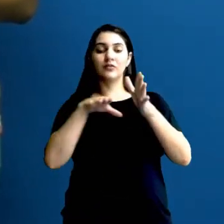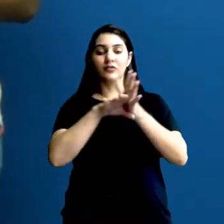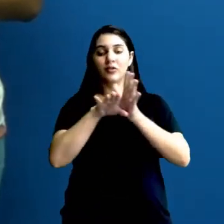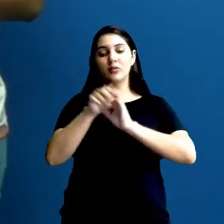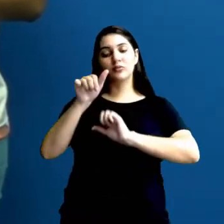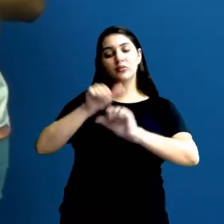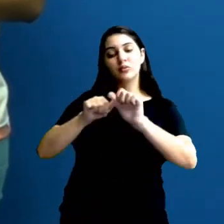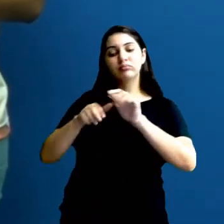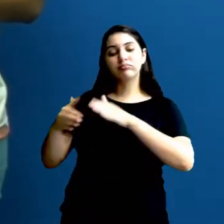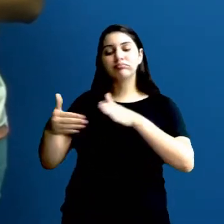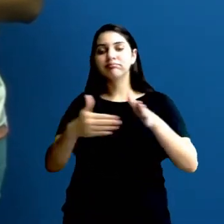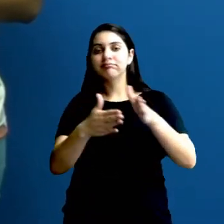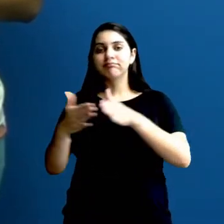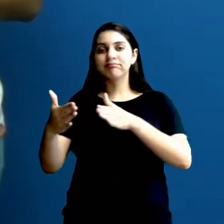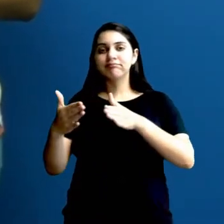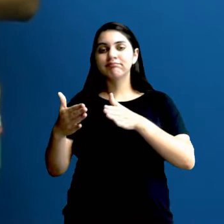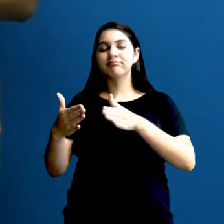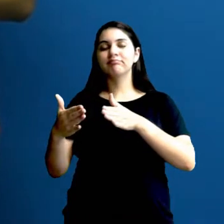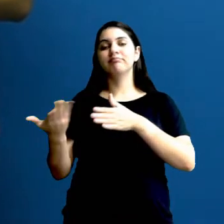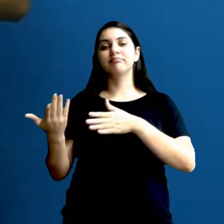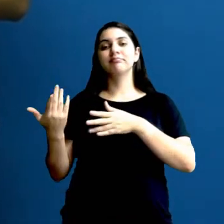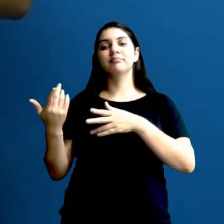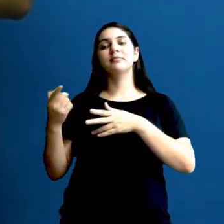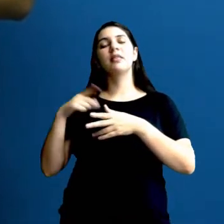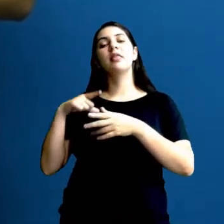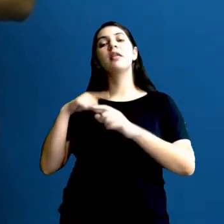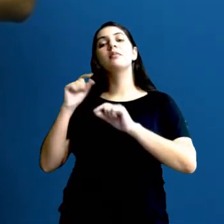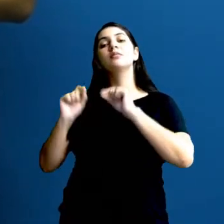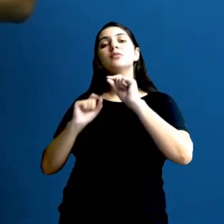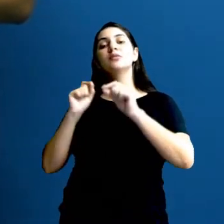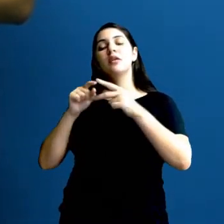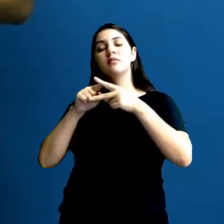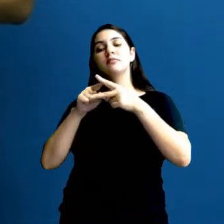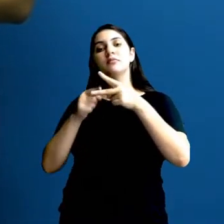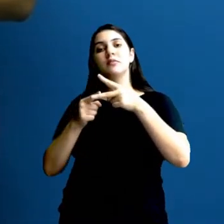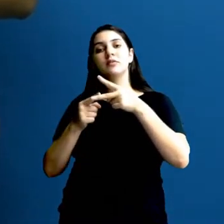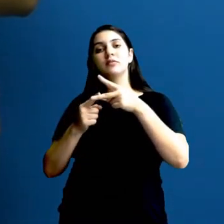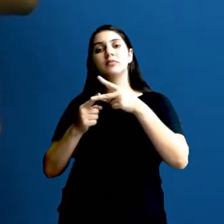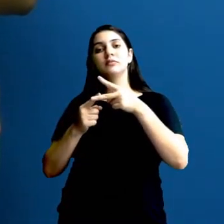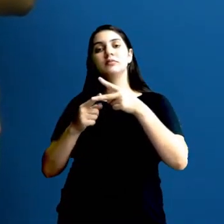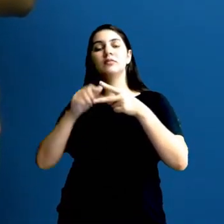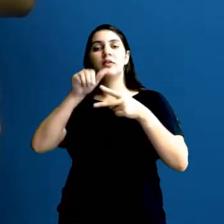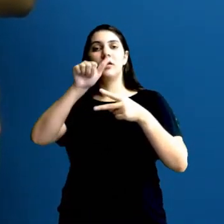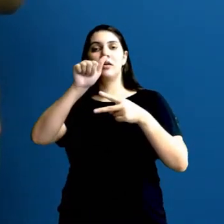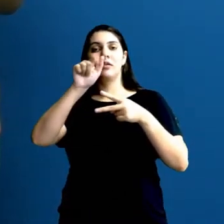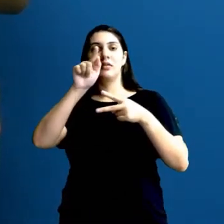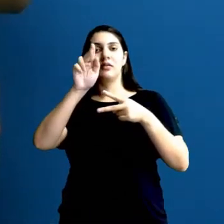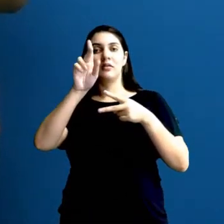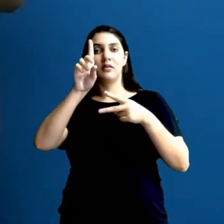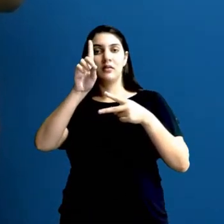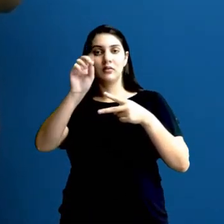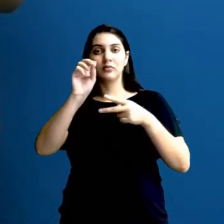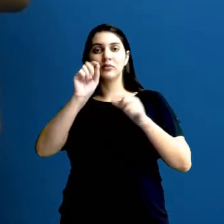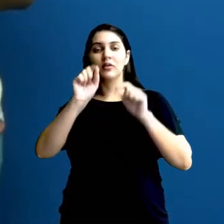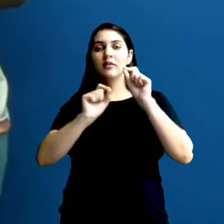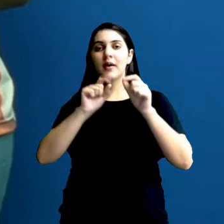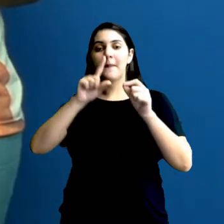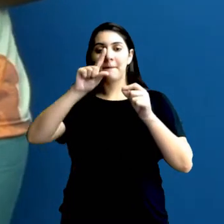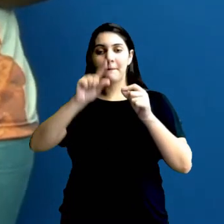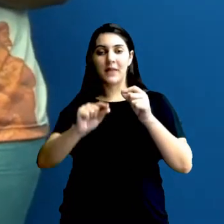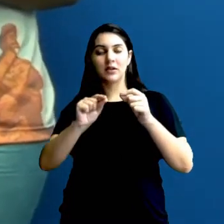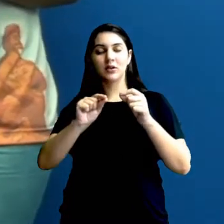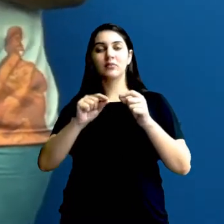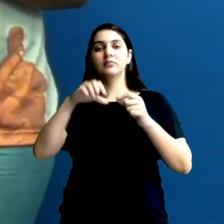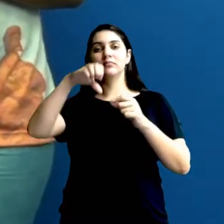aqui, mudou de direção mais uma vez. E aqui, ó, nós temos um ângulo agudo, que é um ângulo menor